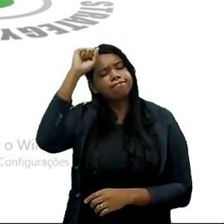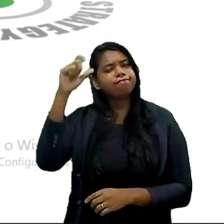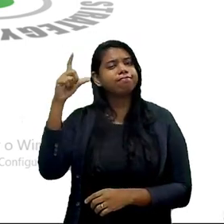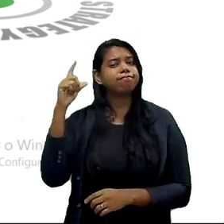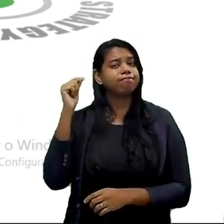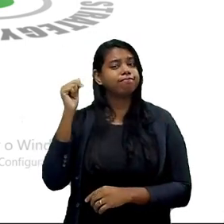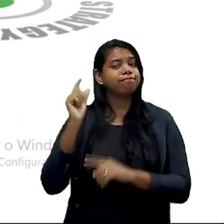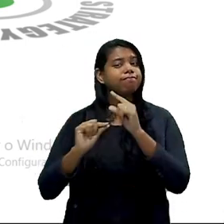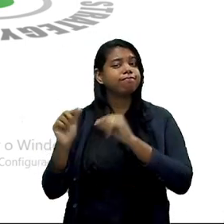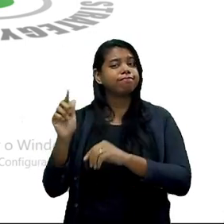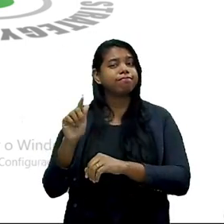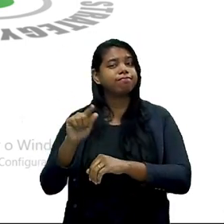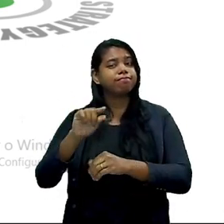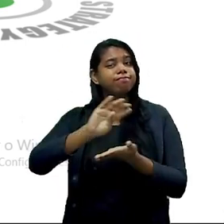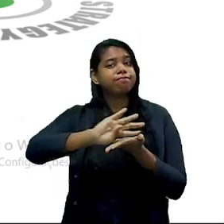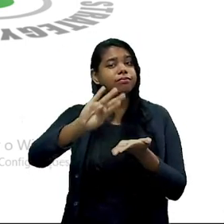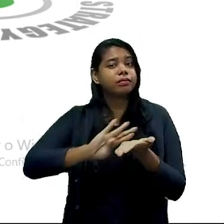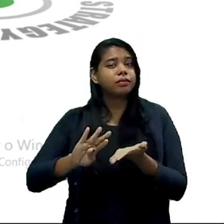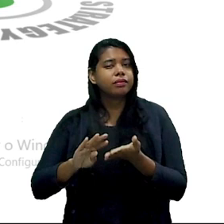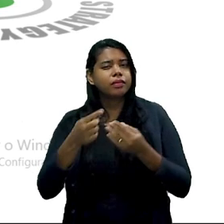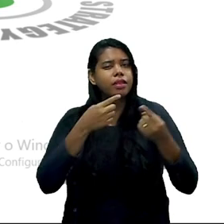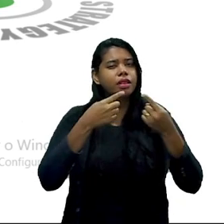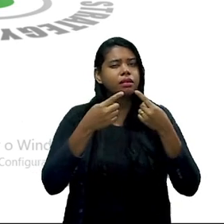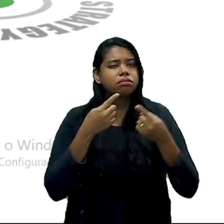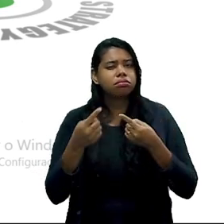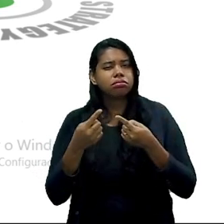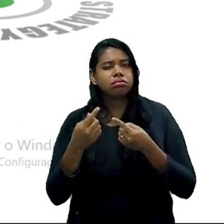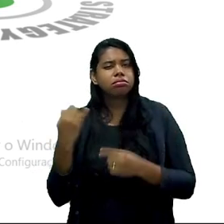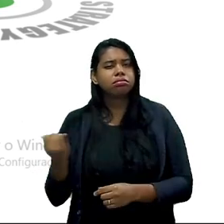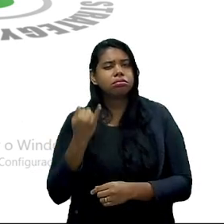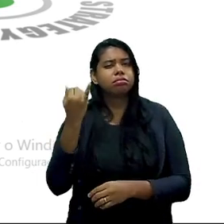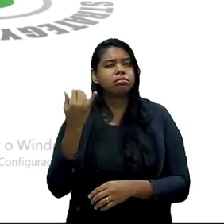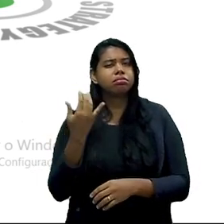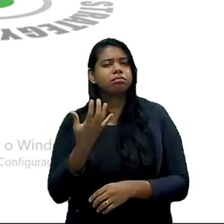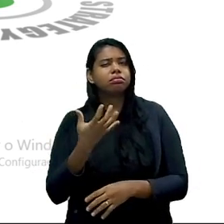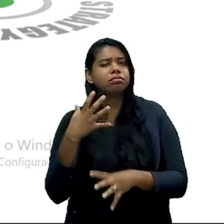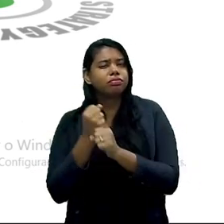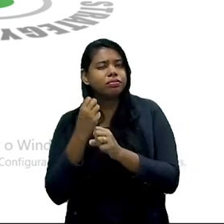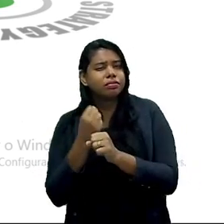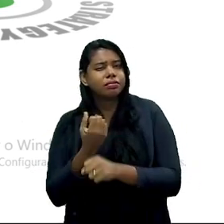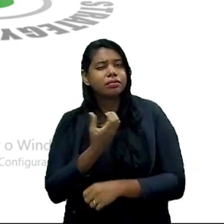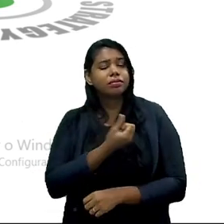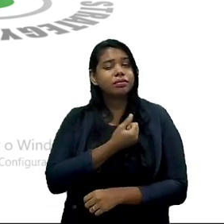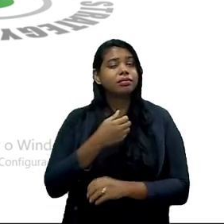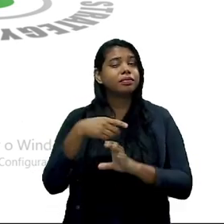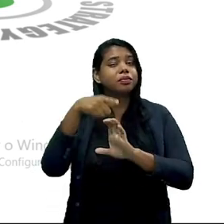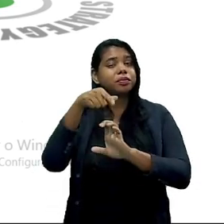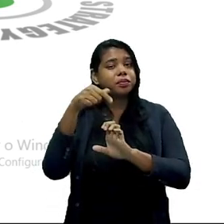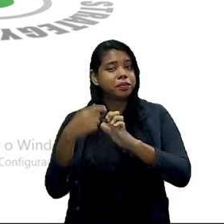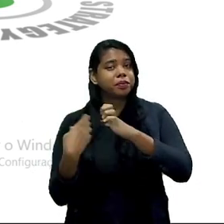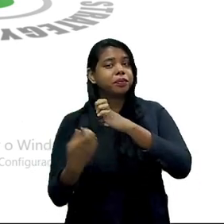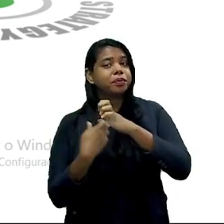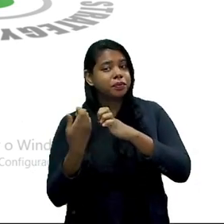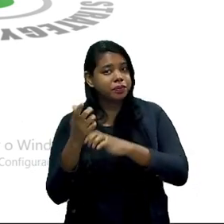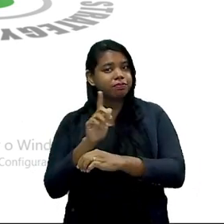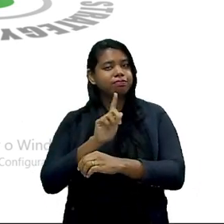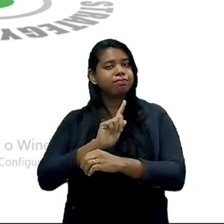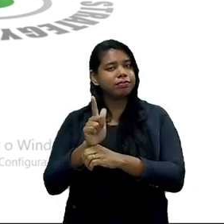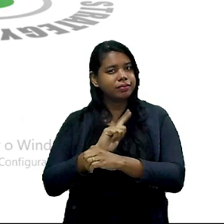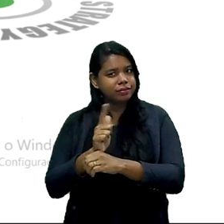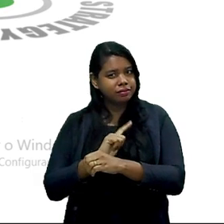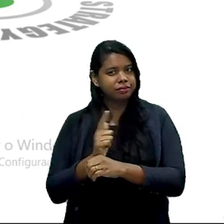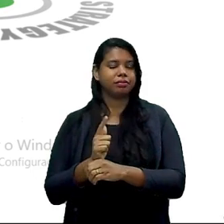financeira, ao mesmo tempo discutir a importância dos números para a tomada de decisão do empresário durante a gestão dos